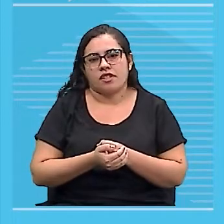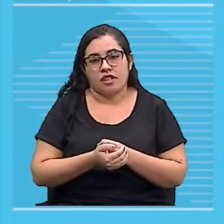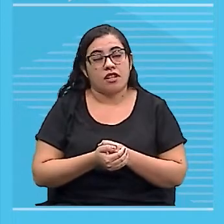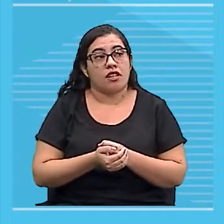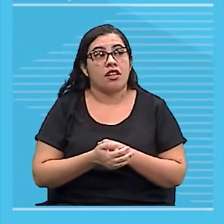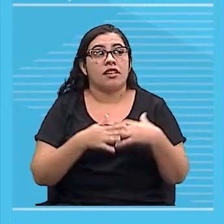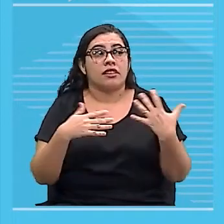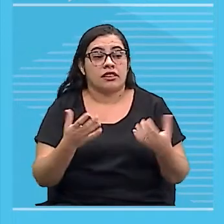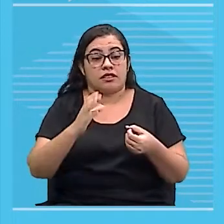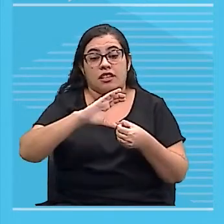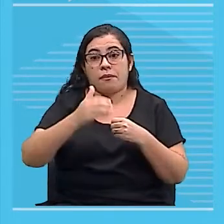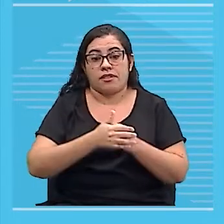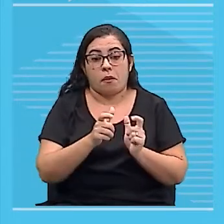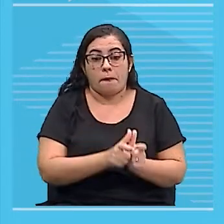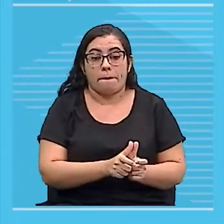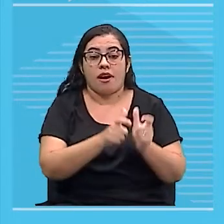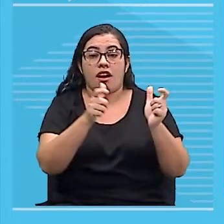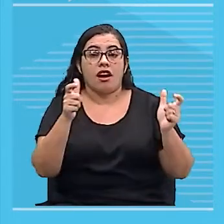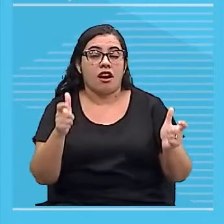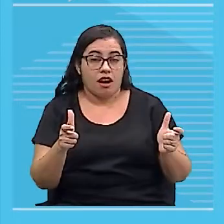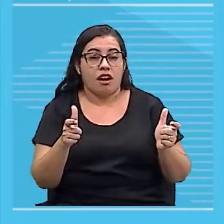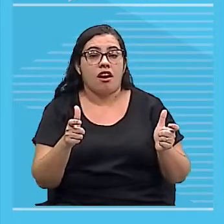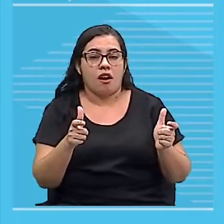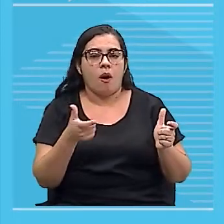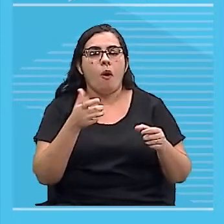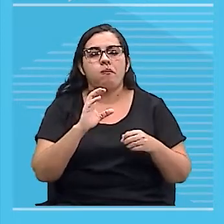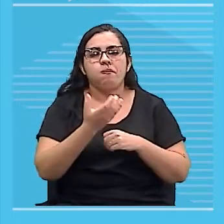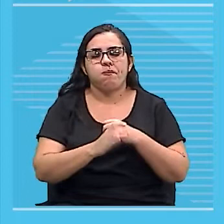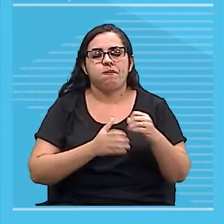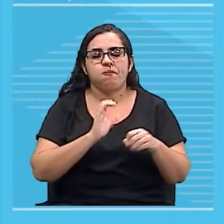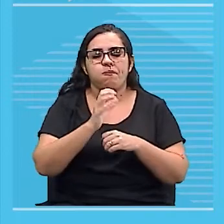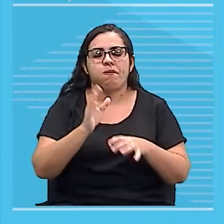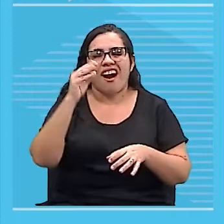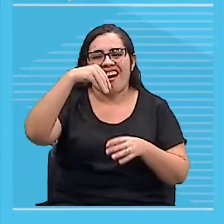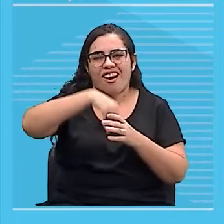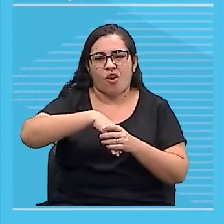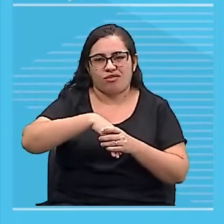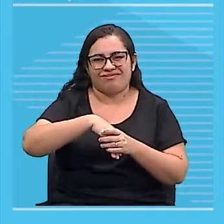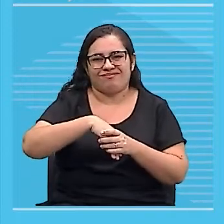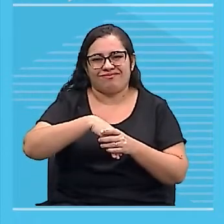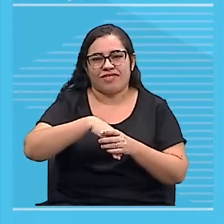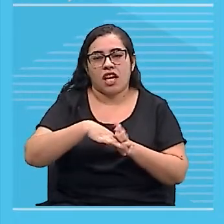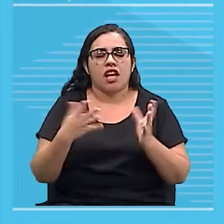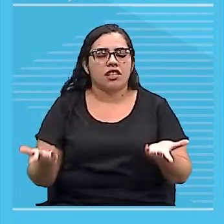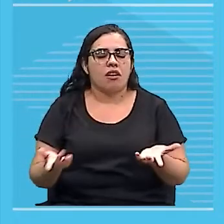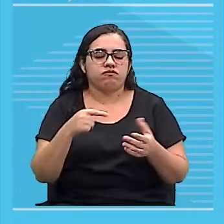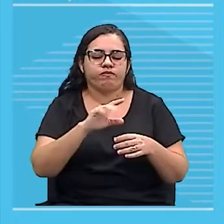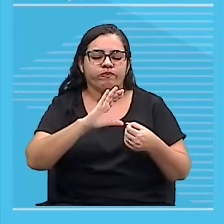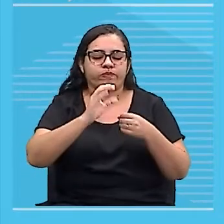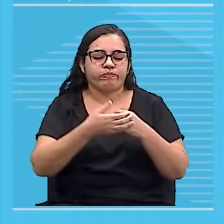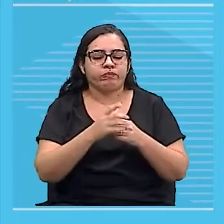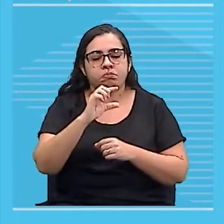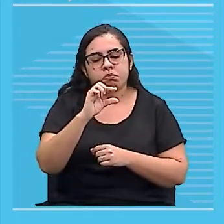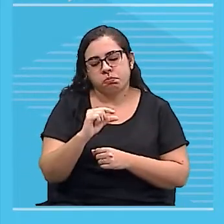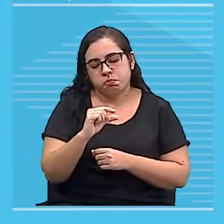for o capacitor, mais carga ele consegue guardar. Se ele for um capacitor